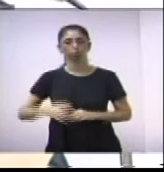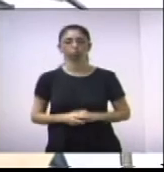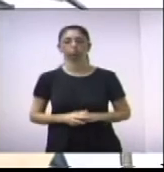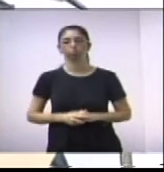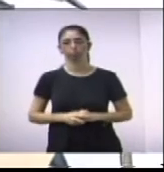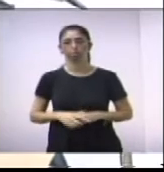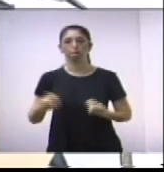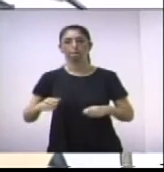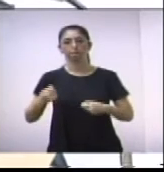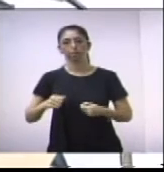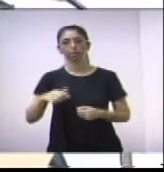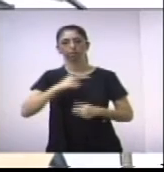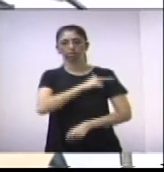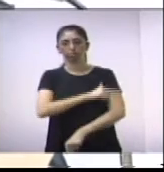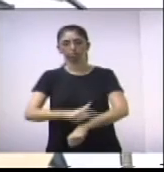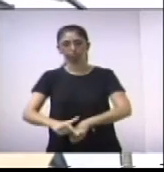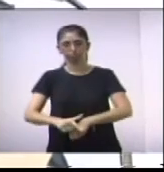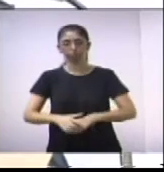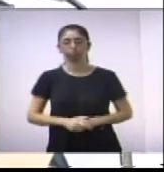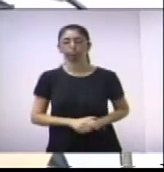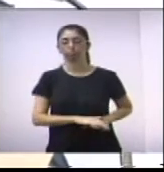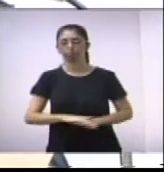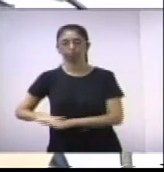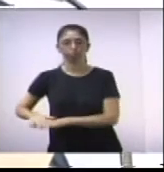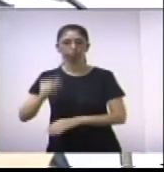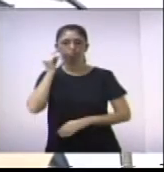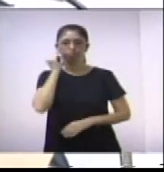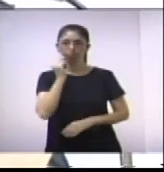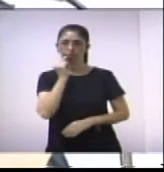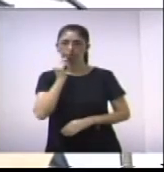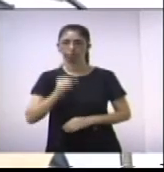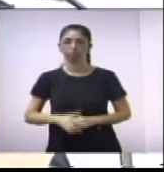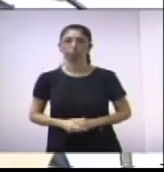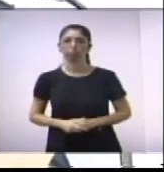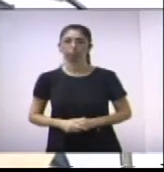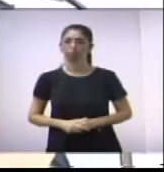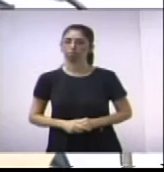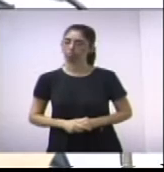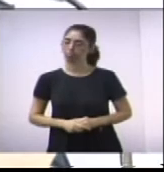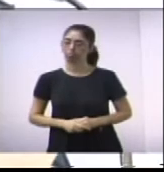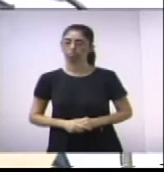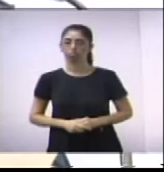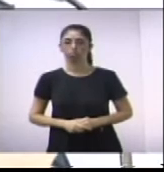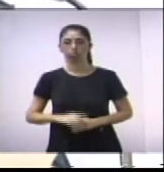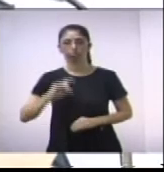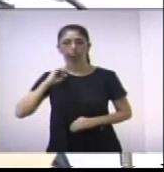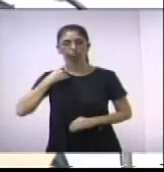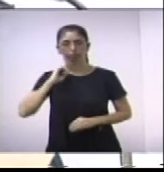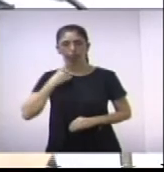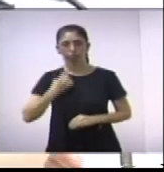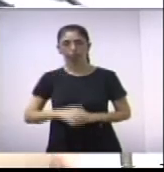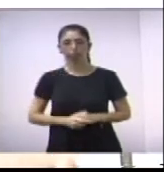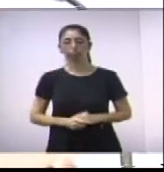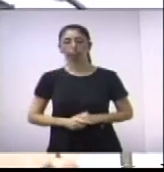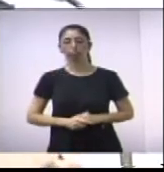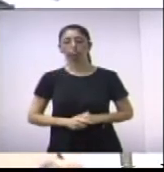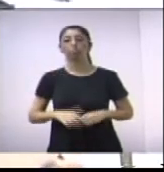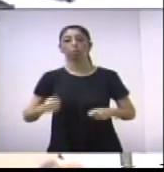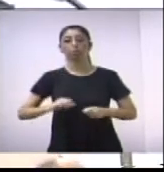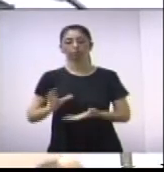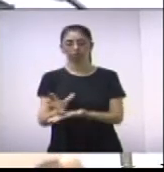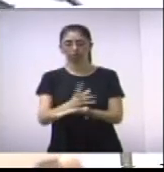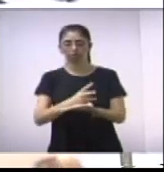202, do vereador Duca Zelato, que propõe ao Executivo a disponibilização de caçambas de entulhos para